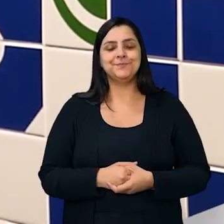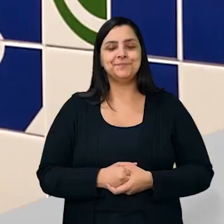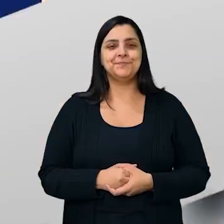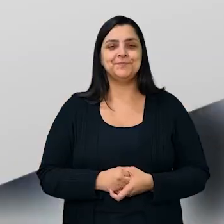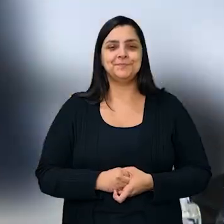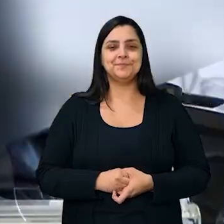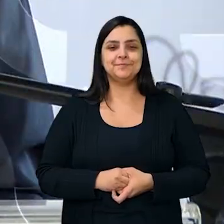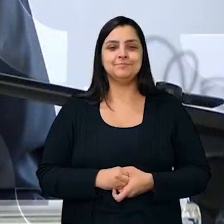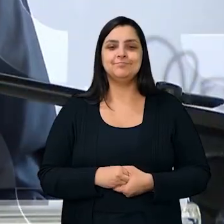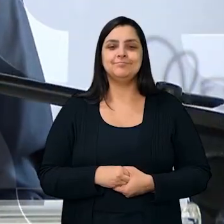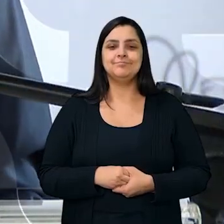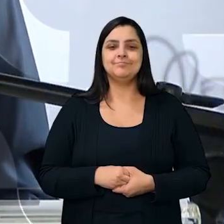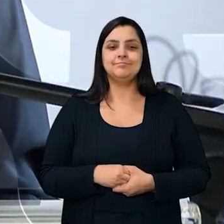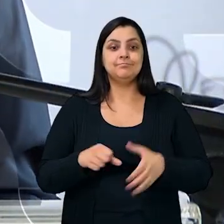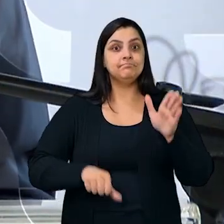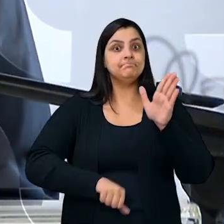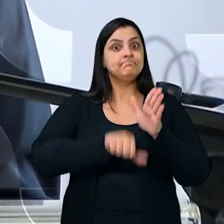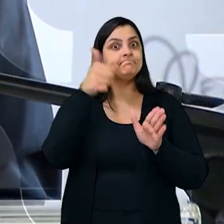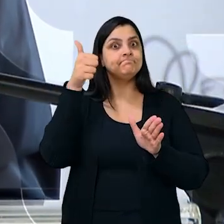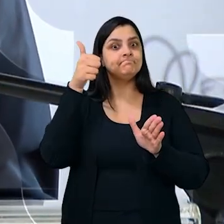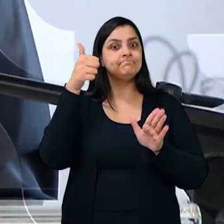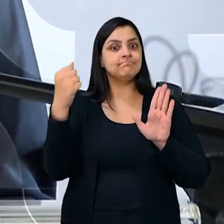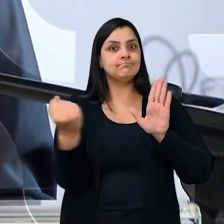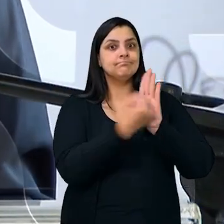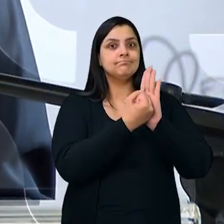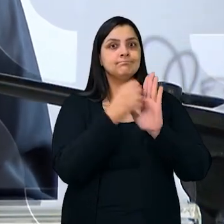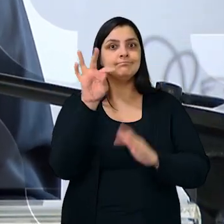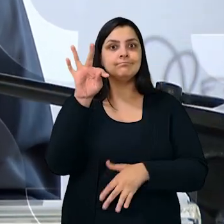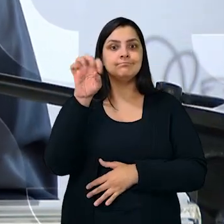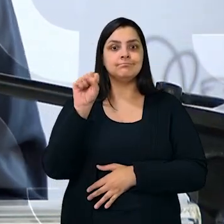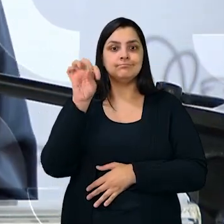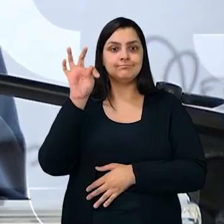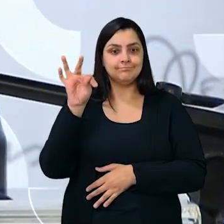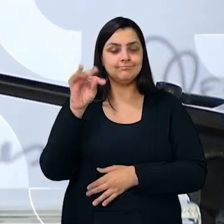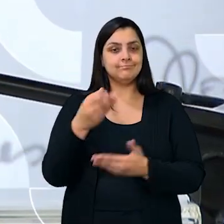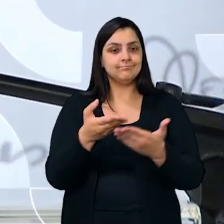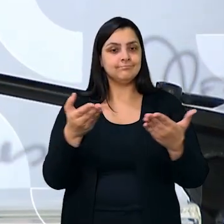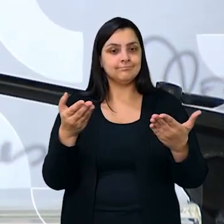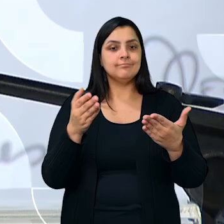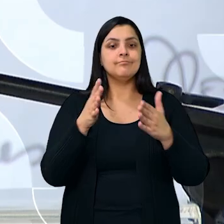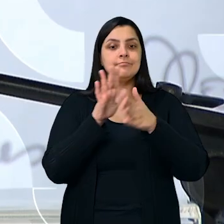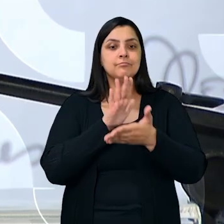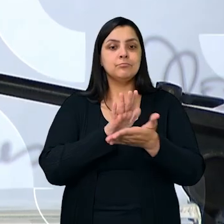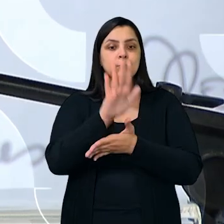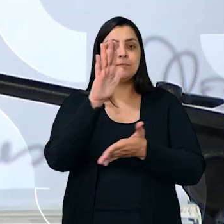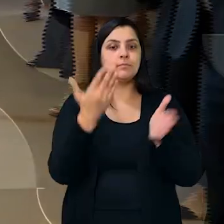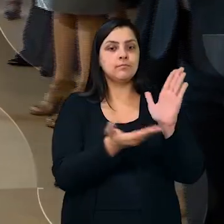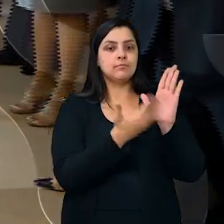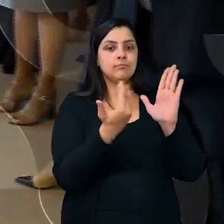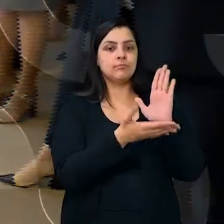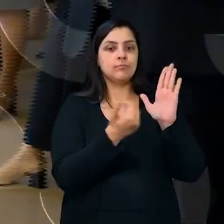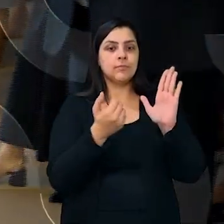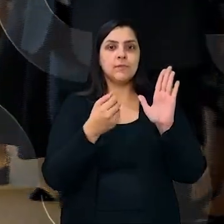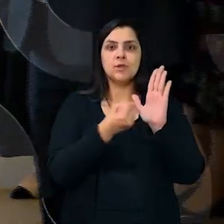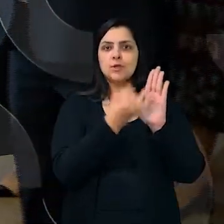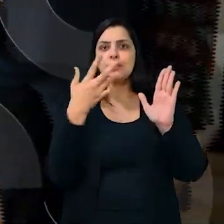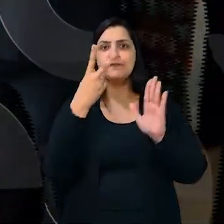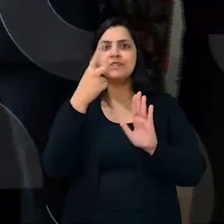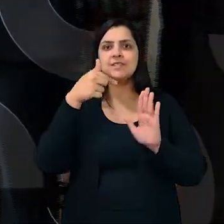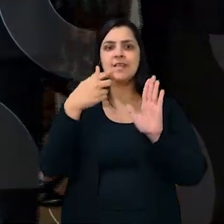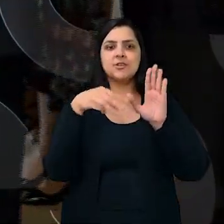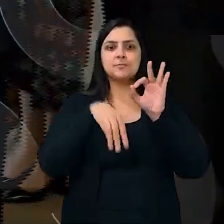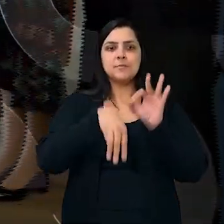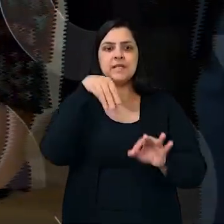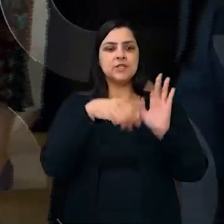todo. Pela primeira vez na história do Tribunal Superior do Trabalho, é publicada a obra com a contribuição dos